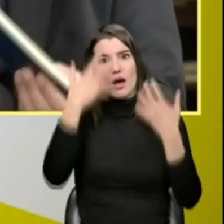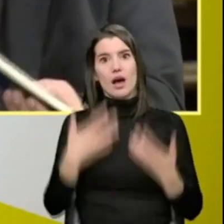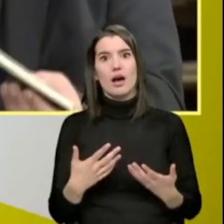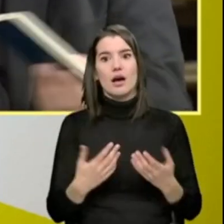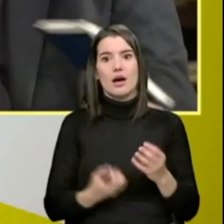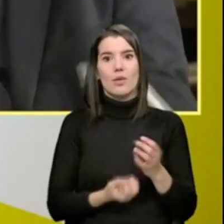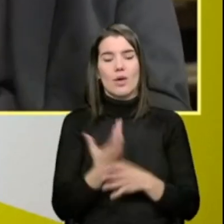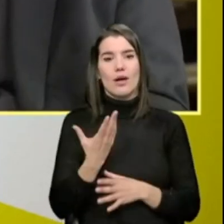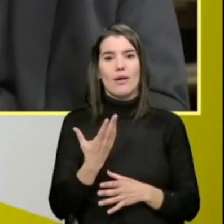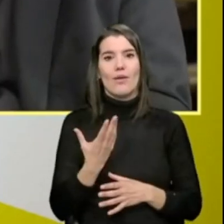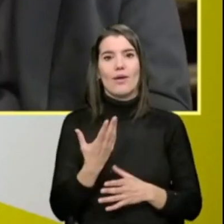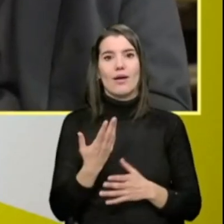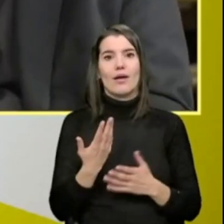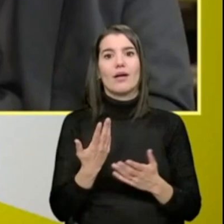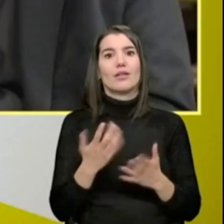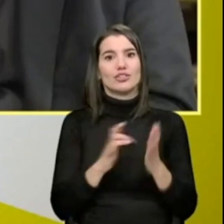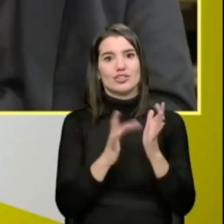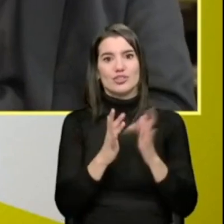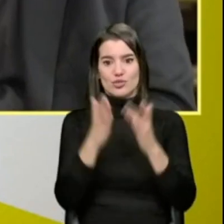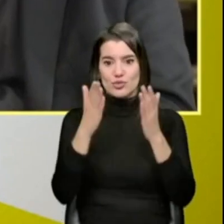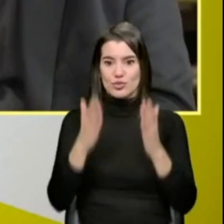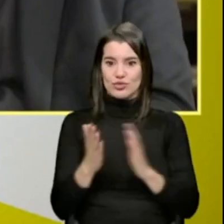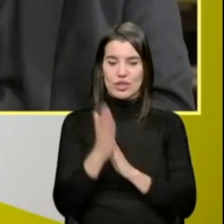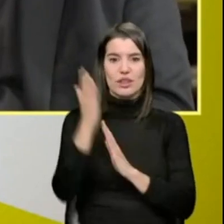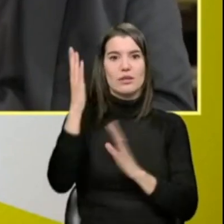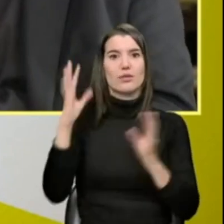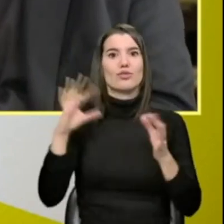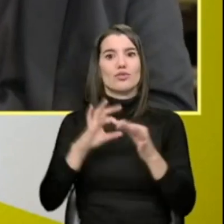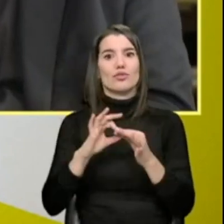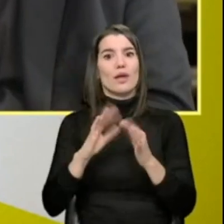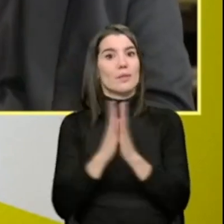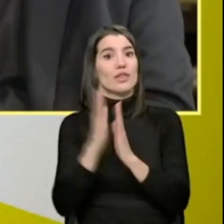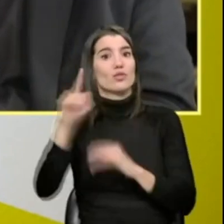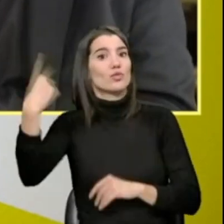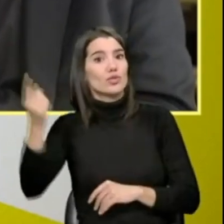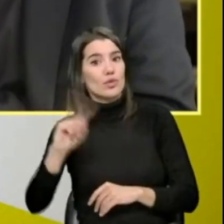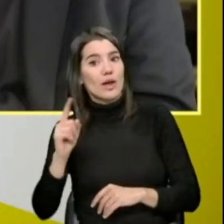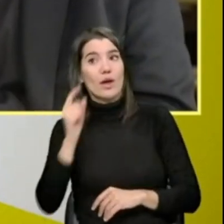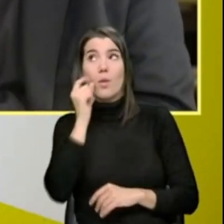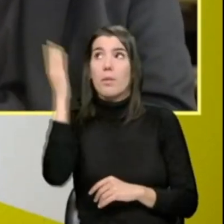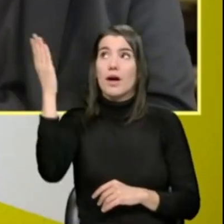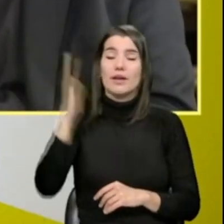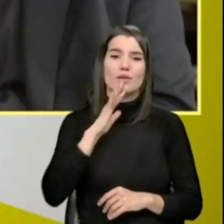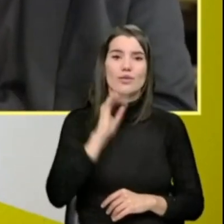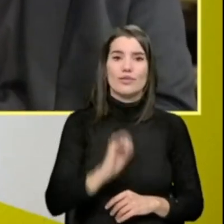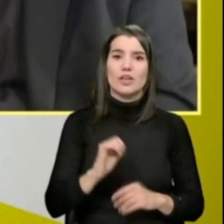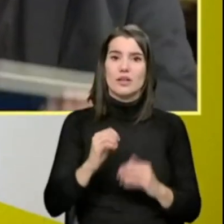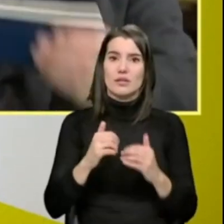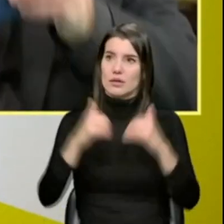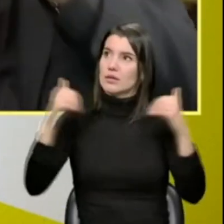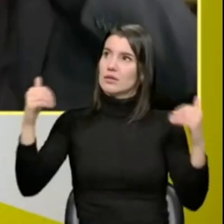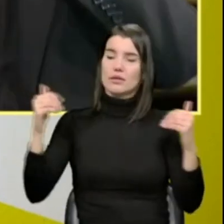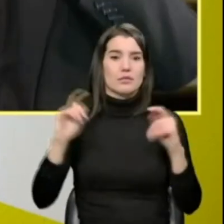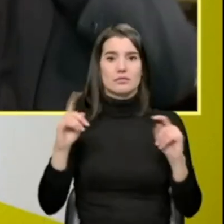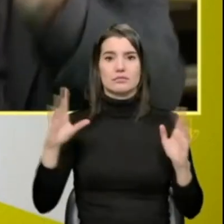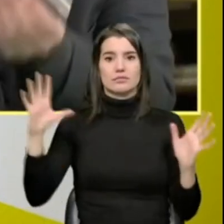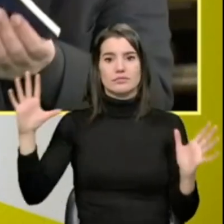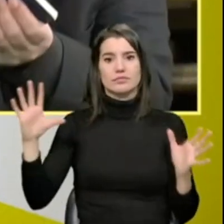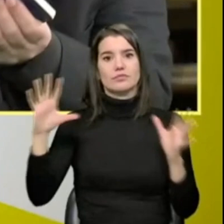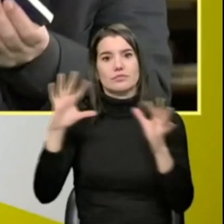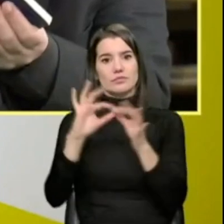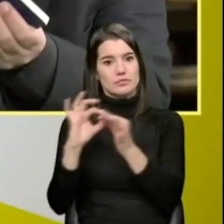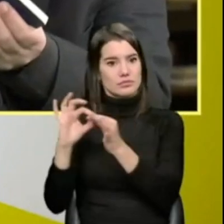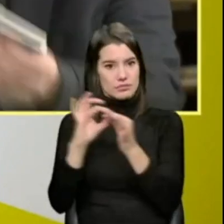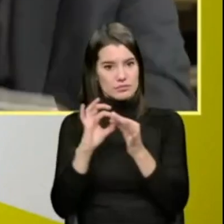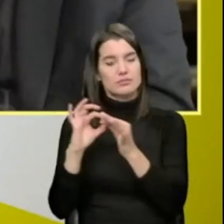nesta divindade de Jesus, mas que, insisto, não é outro Deus, não é que há o Pai e depois o Filho, que são 2 deuses. Há o Pai e o Filho que estão numa comunhão